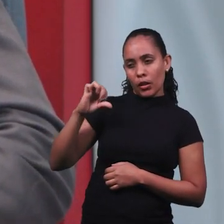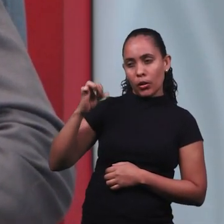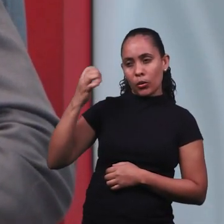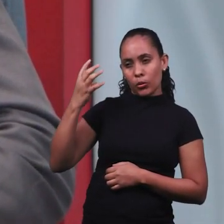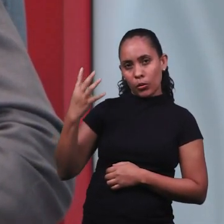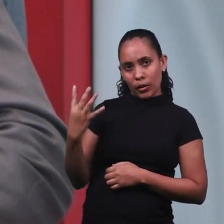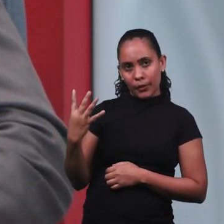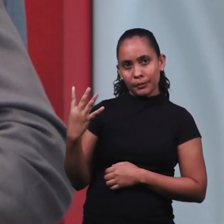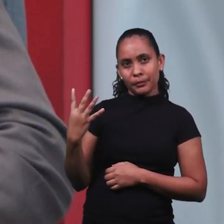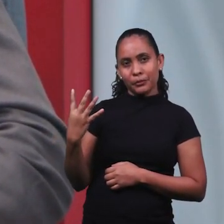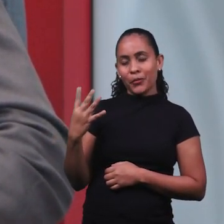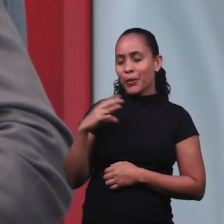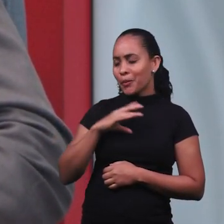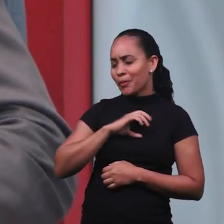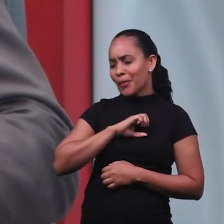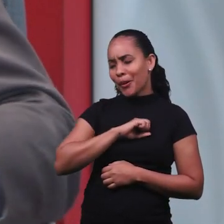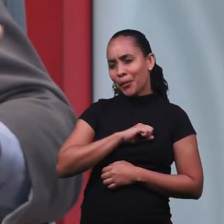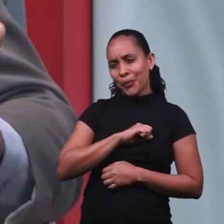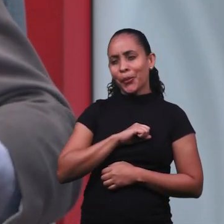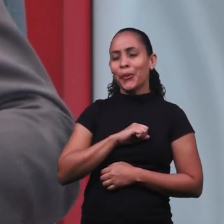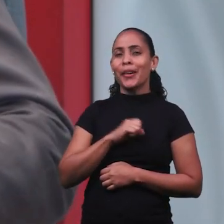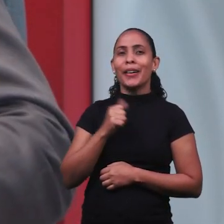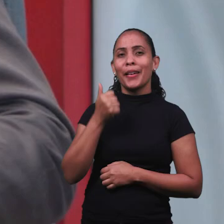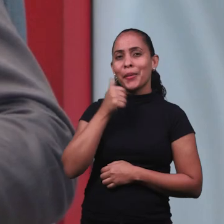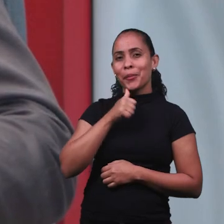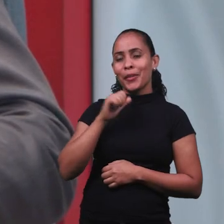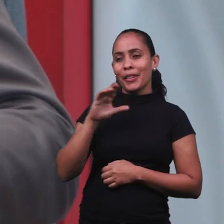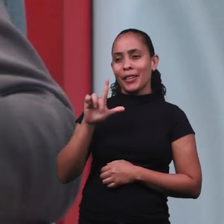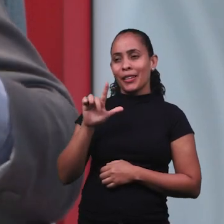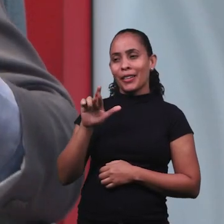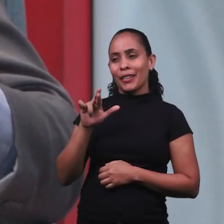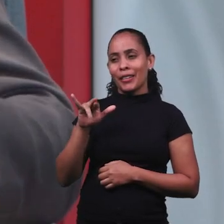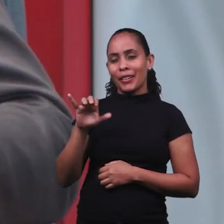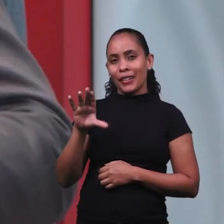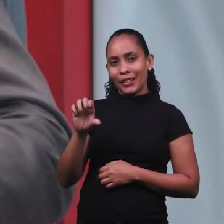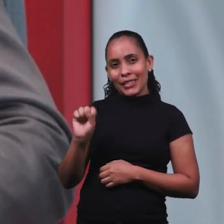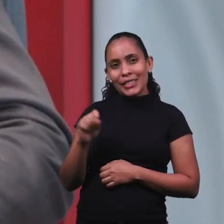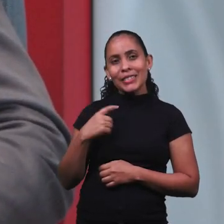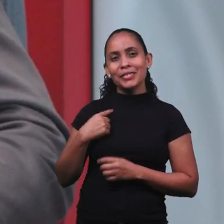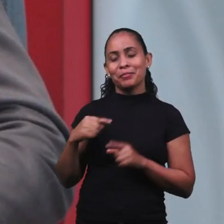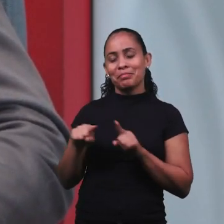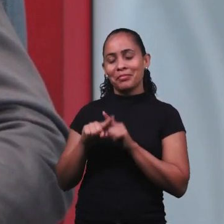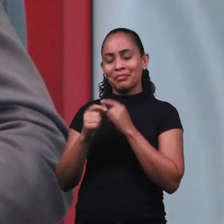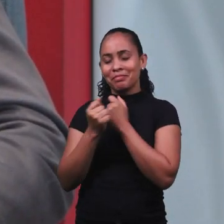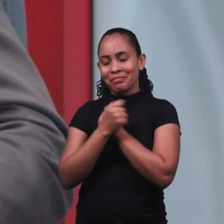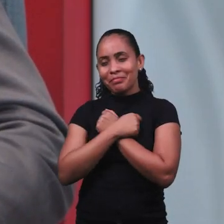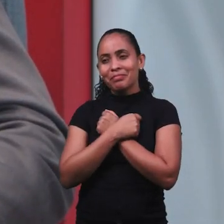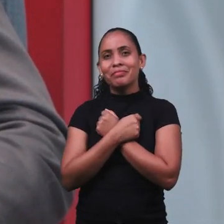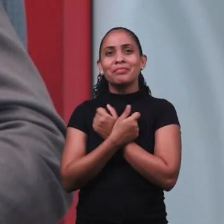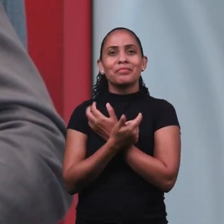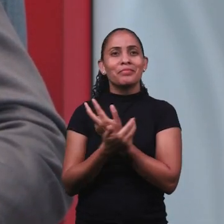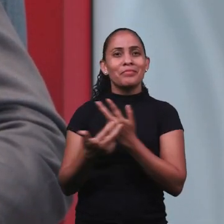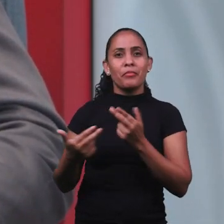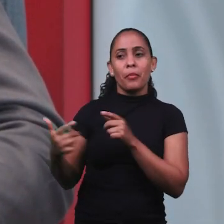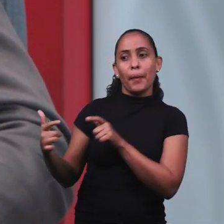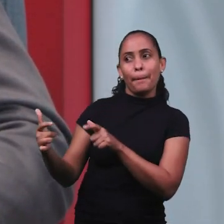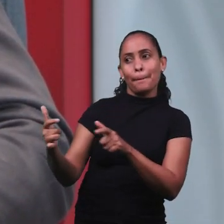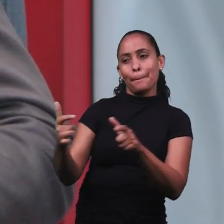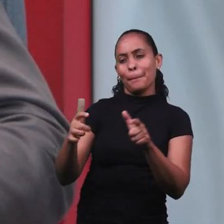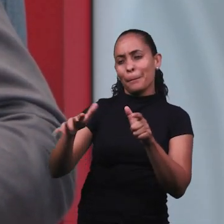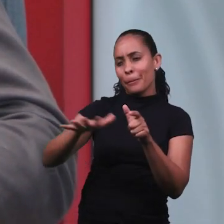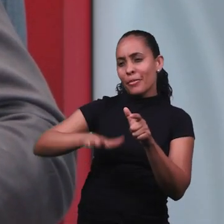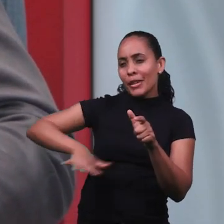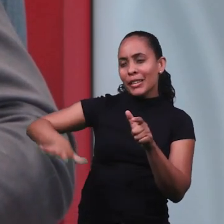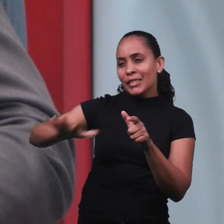tem 94 anos, é um amor de pessoa, a irmã Clarice, também um abraço para a irmã Clarice, os nossos irmãos idosos